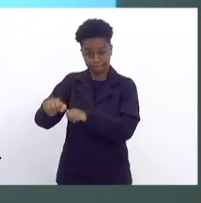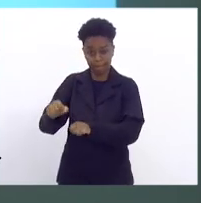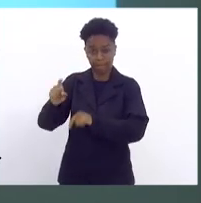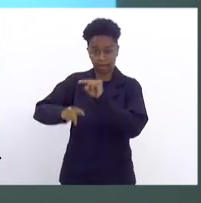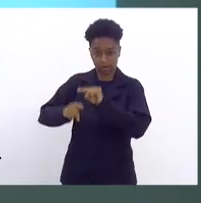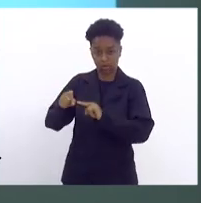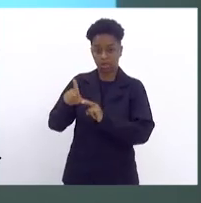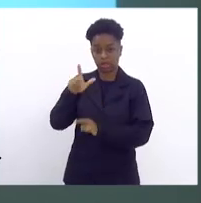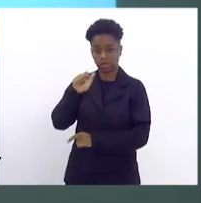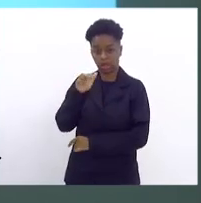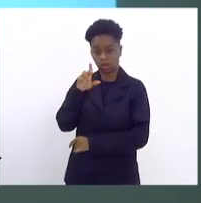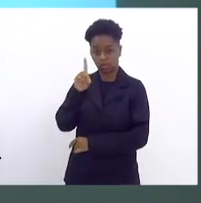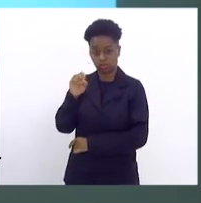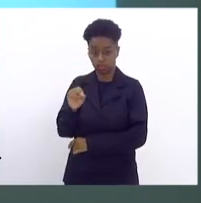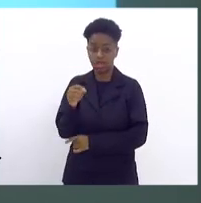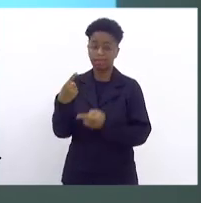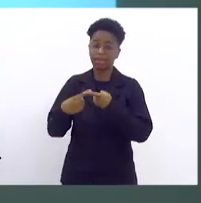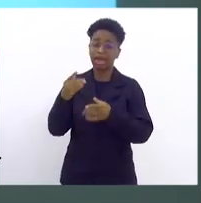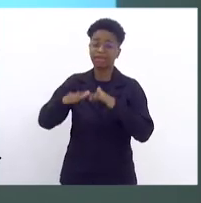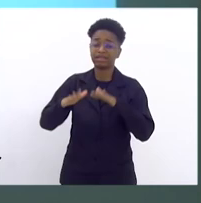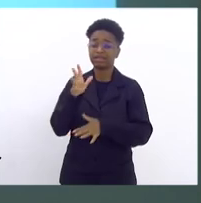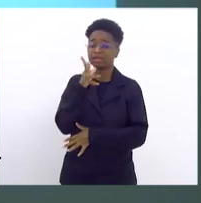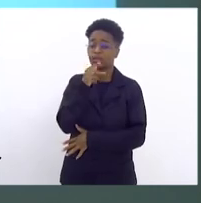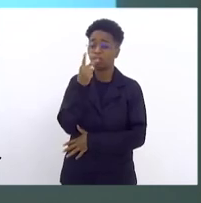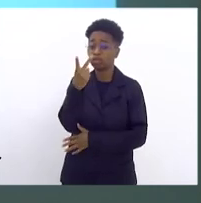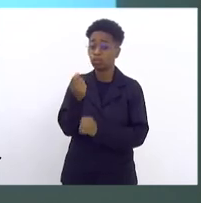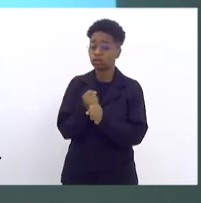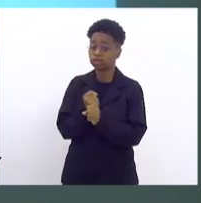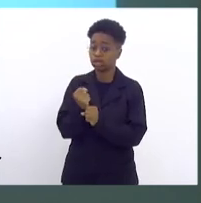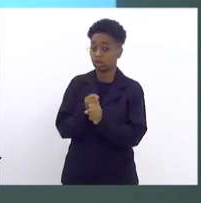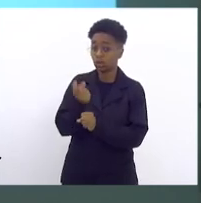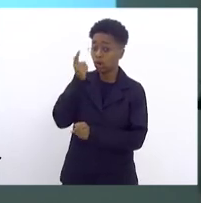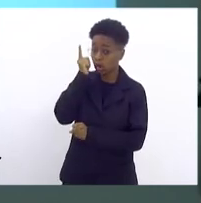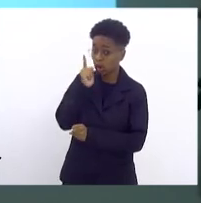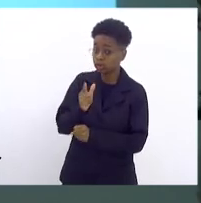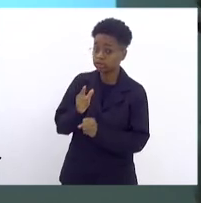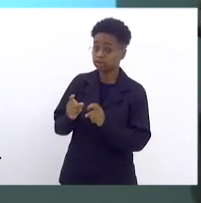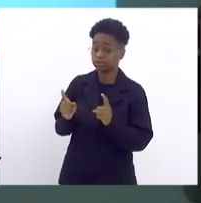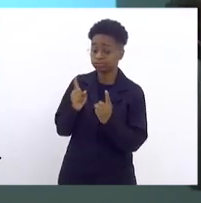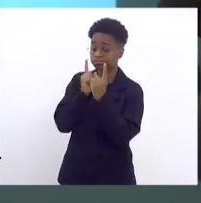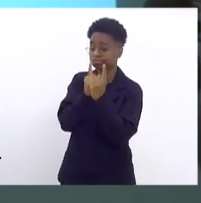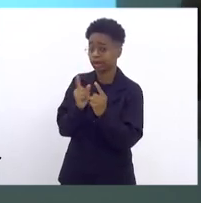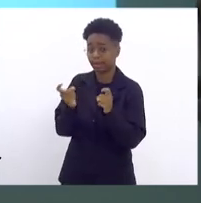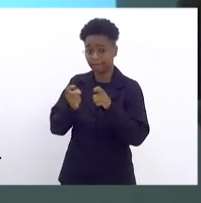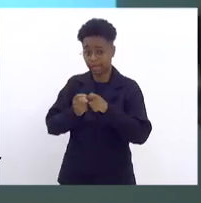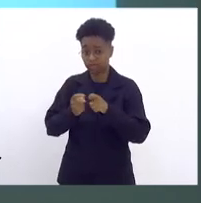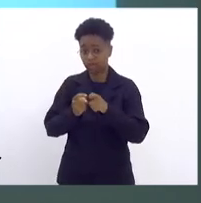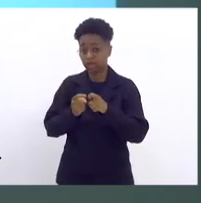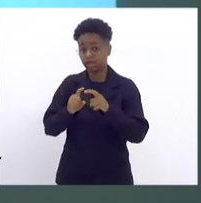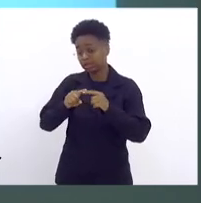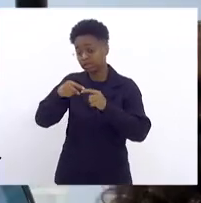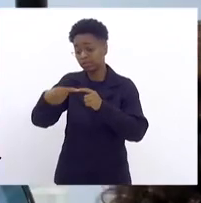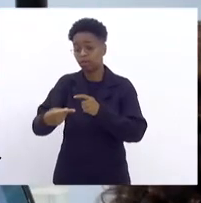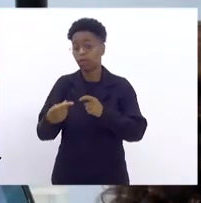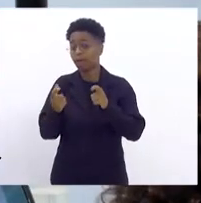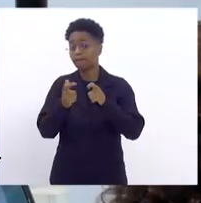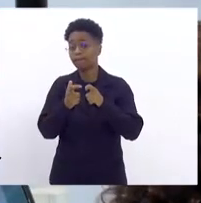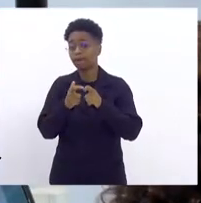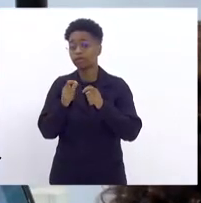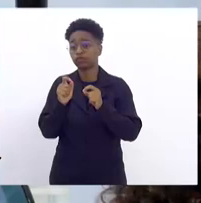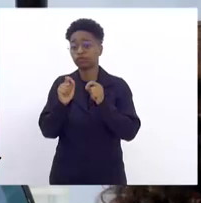o médico às vezes você demora dois anos para fazer uma uma consulta médica e depois médico às vezes só